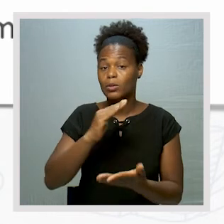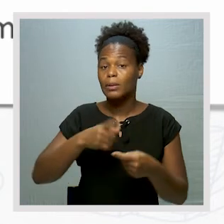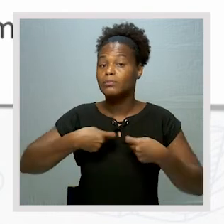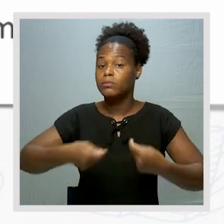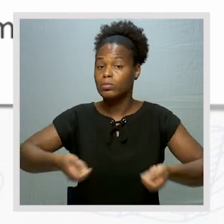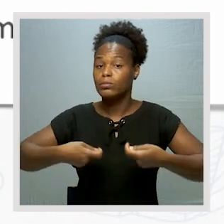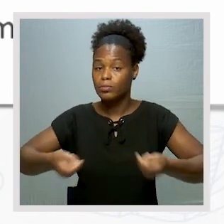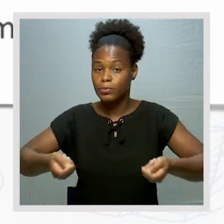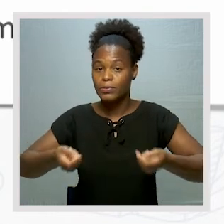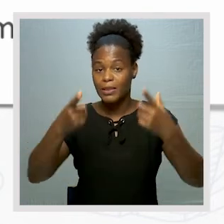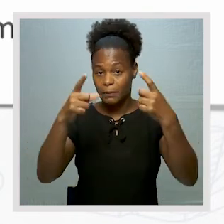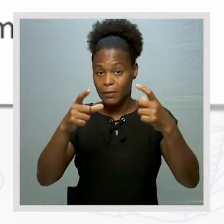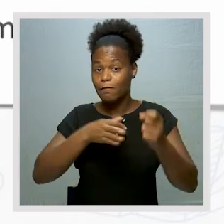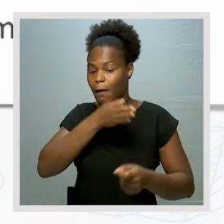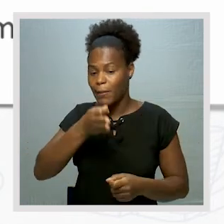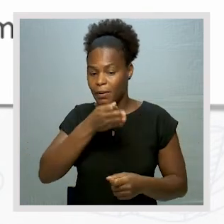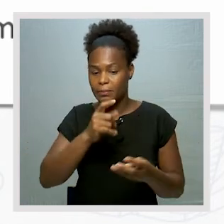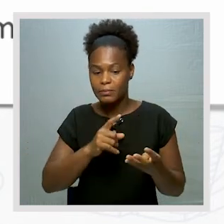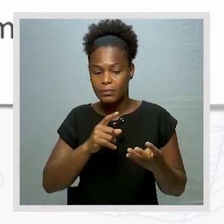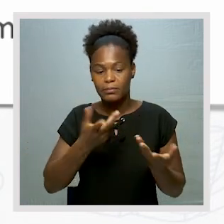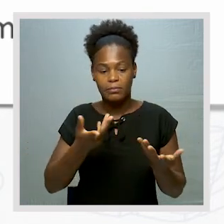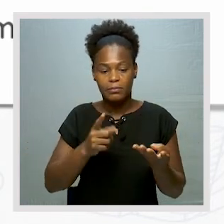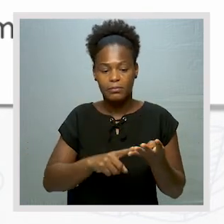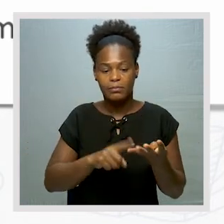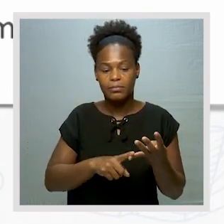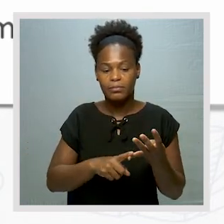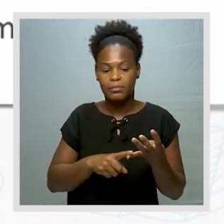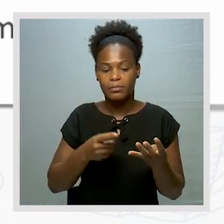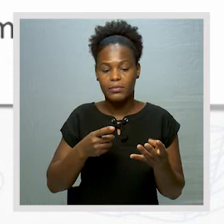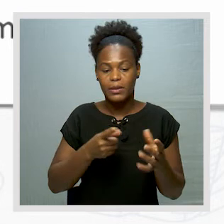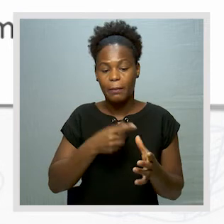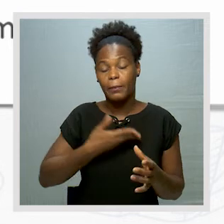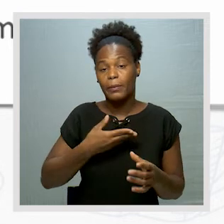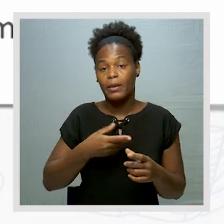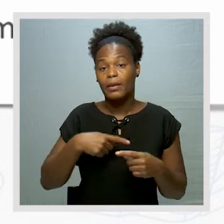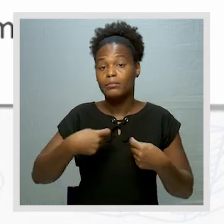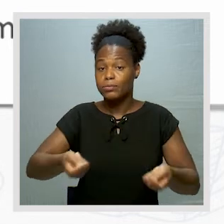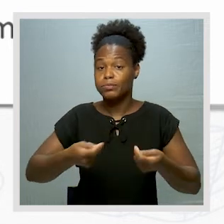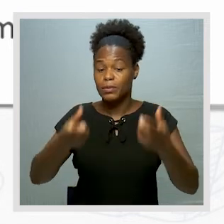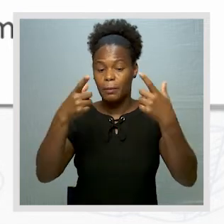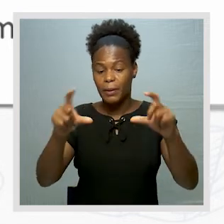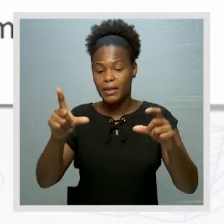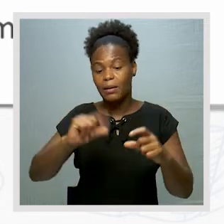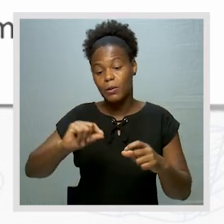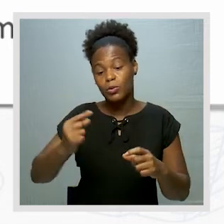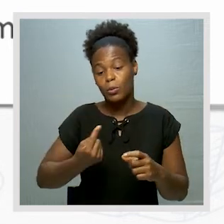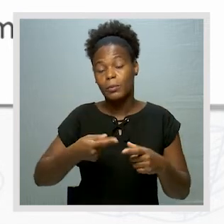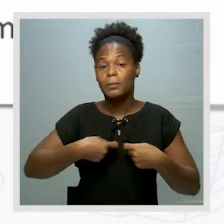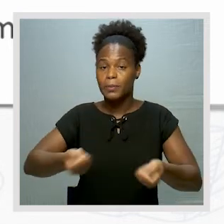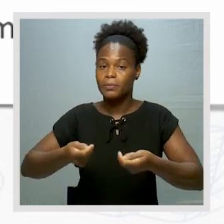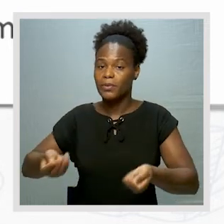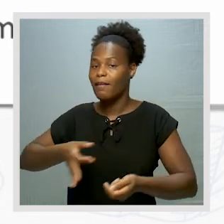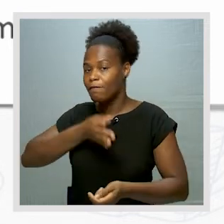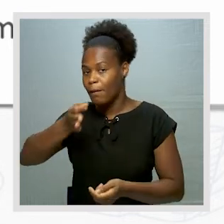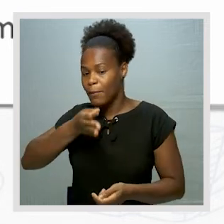C, apenas sobre as despesas das famílias. Ou a opção D, sobre as despesas das empresas e sobre